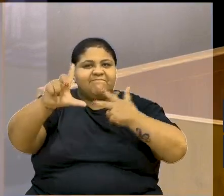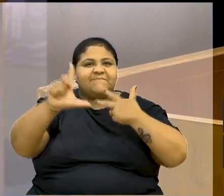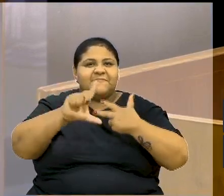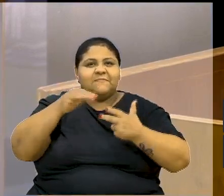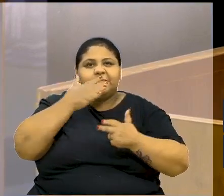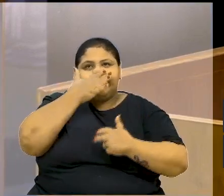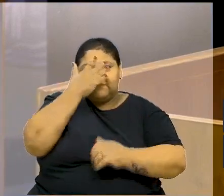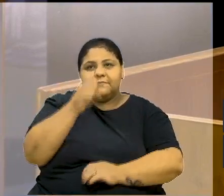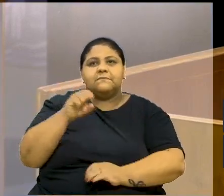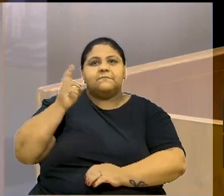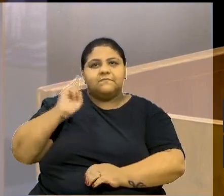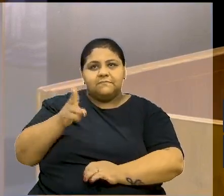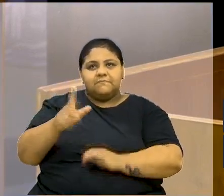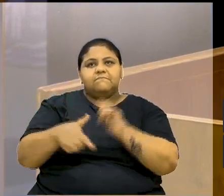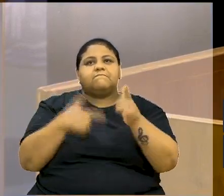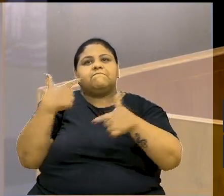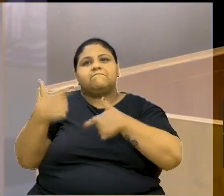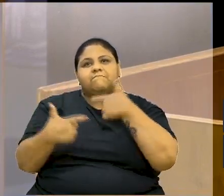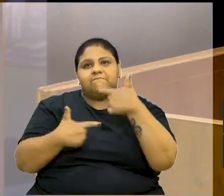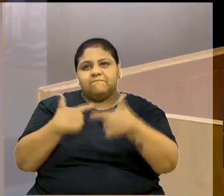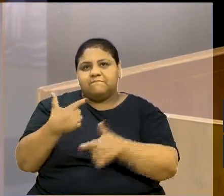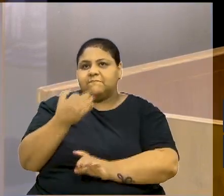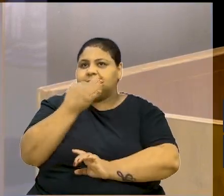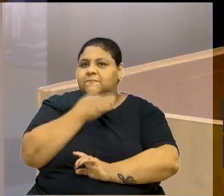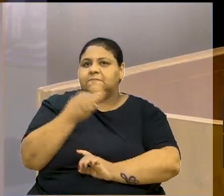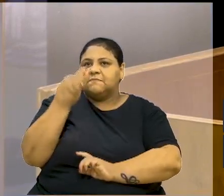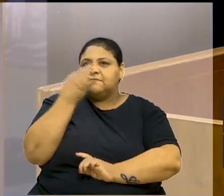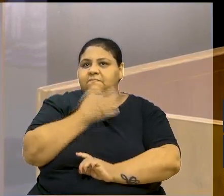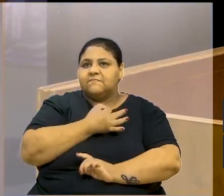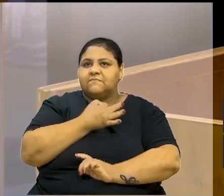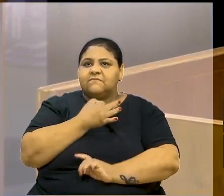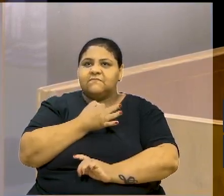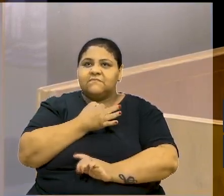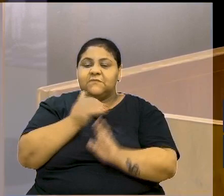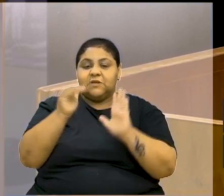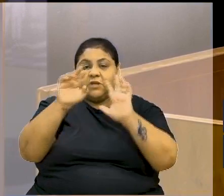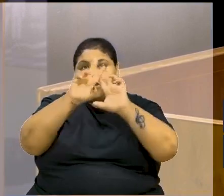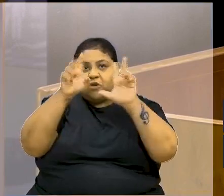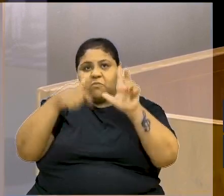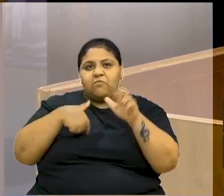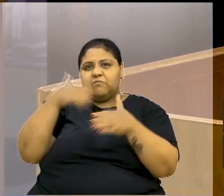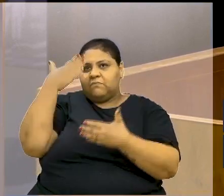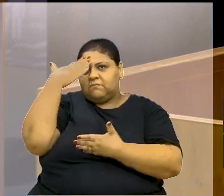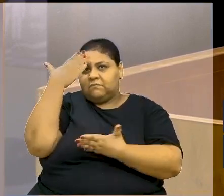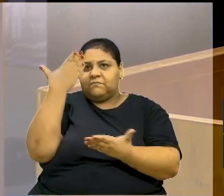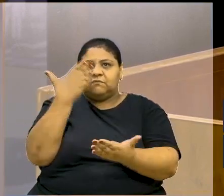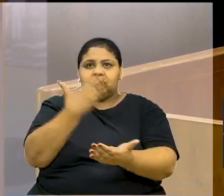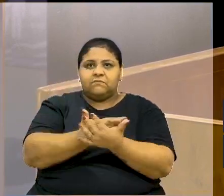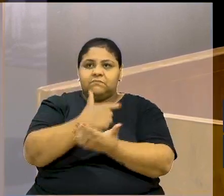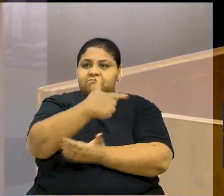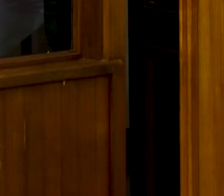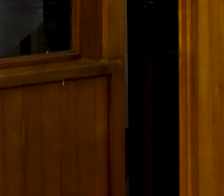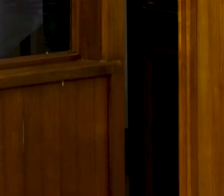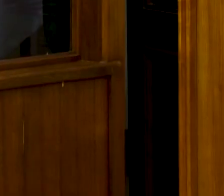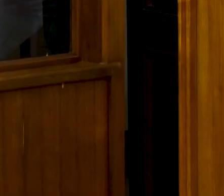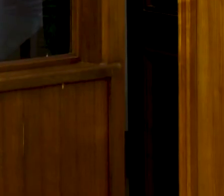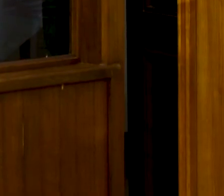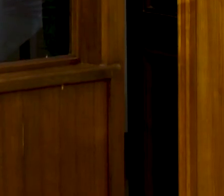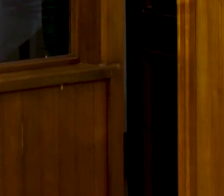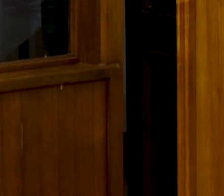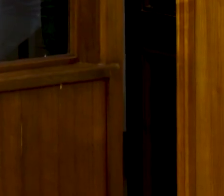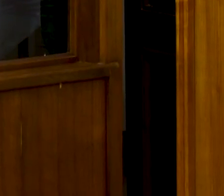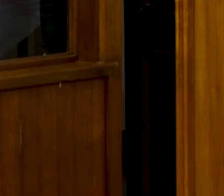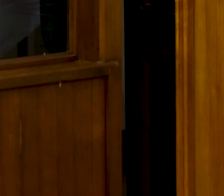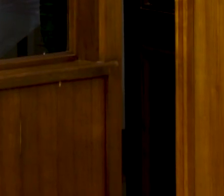legislatura e sigo trabalhando aí por Caxias do Sul e pelas pautas que eu acredito de outras formas também. Já a